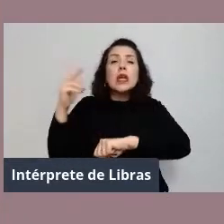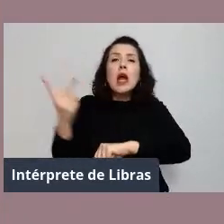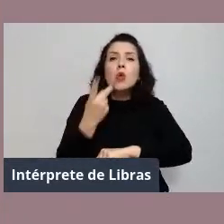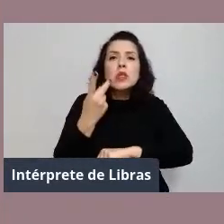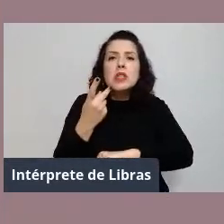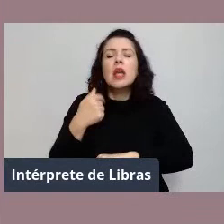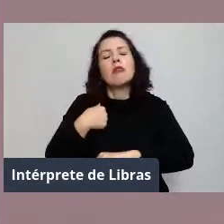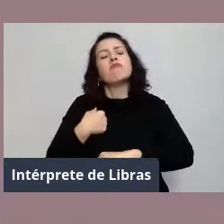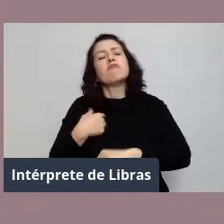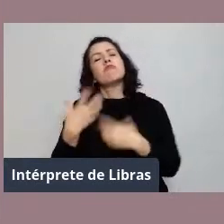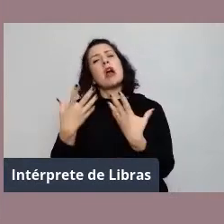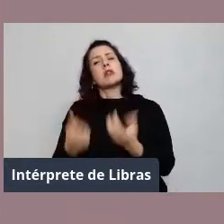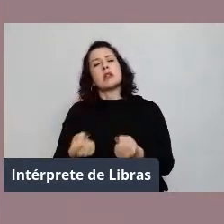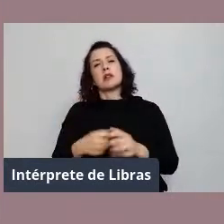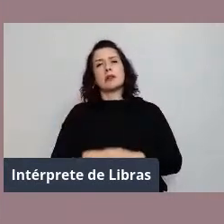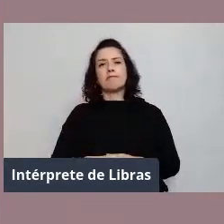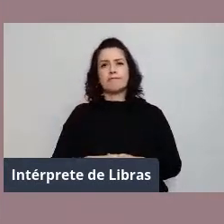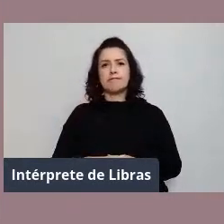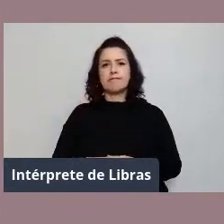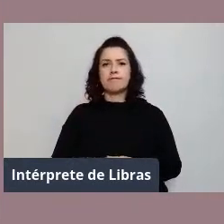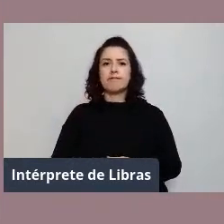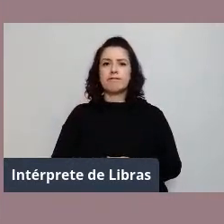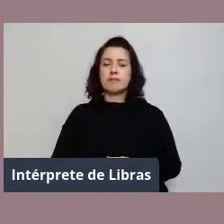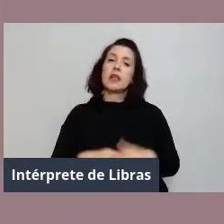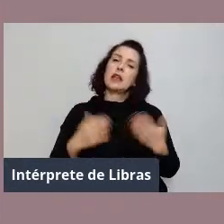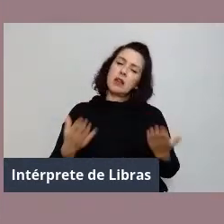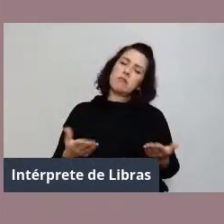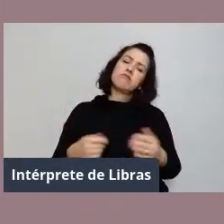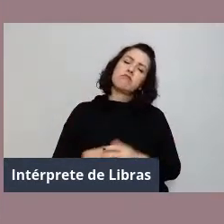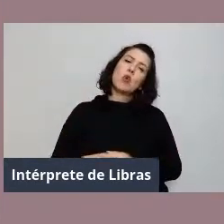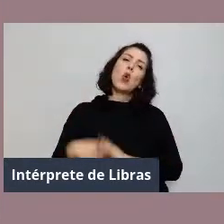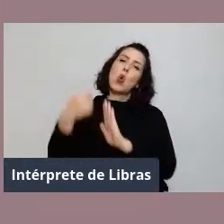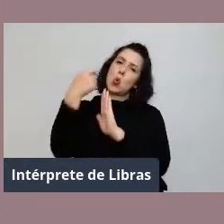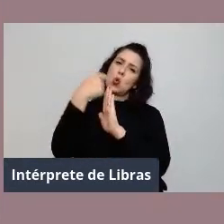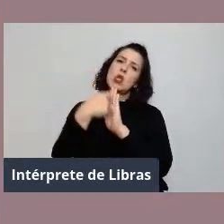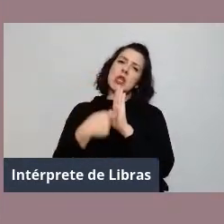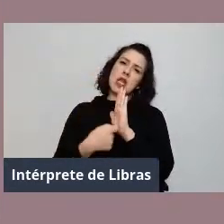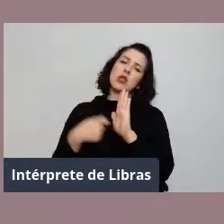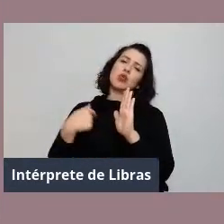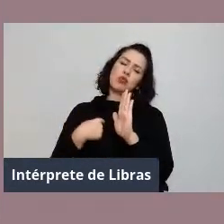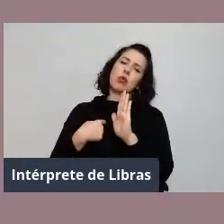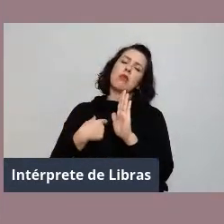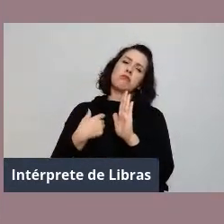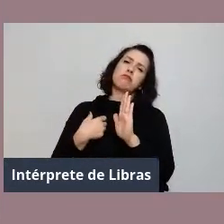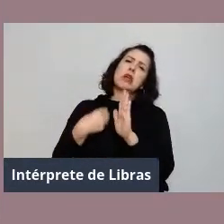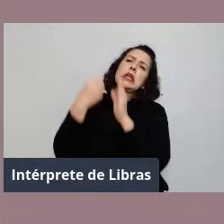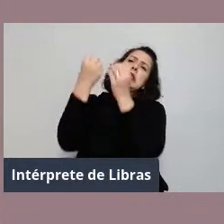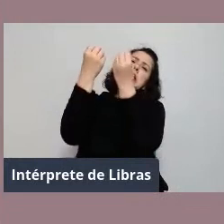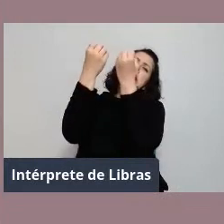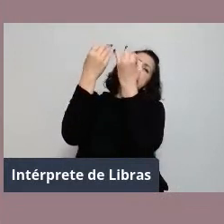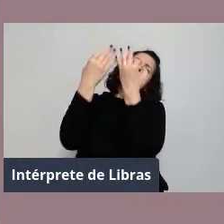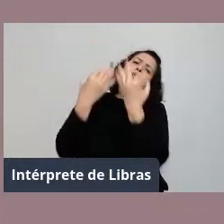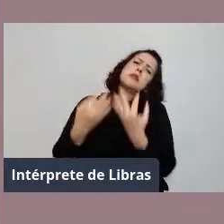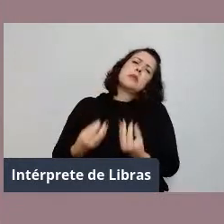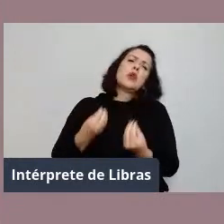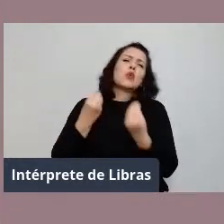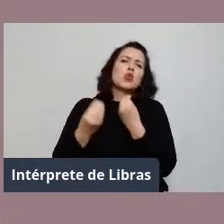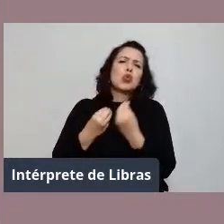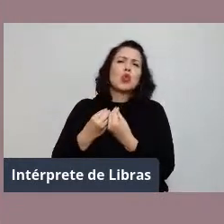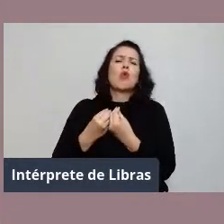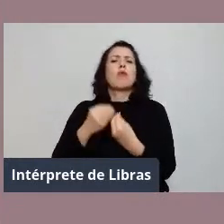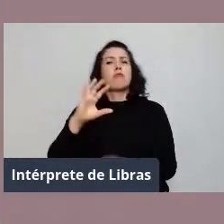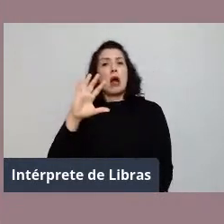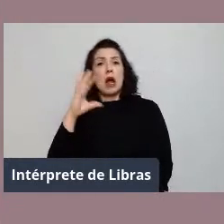Então, o relato vai um pouco por aí, né? Eu vou contando como foi, vou falando um pouco também da minha experiência